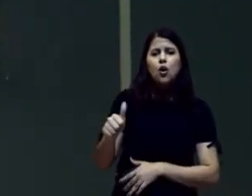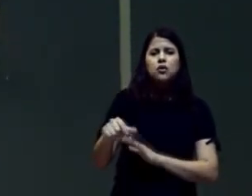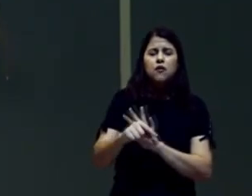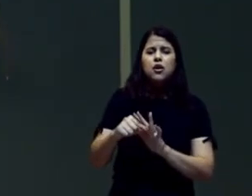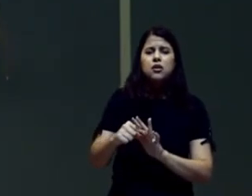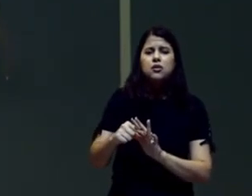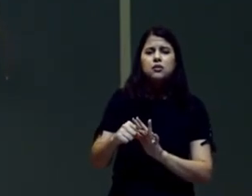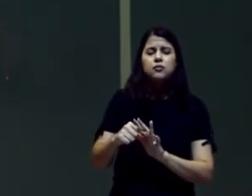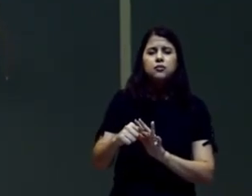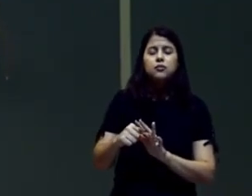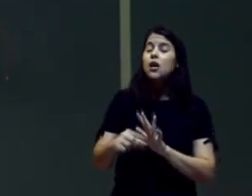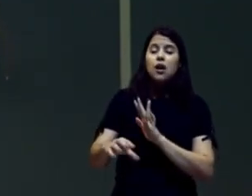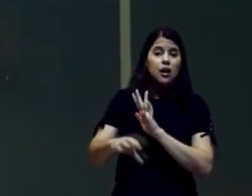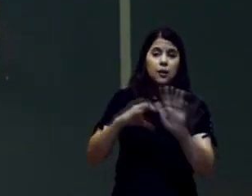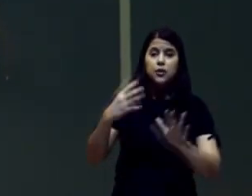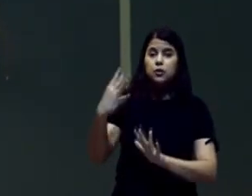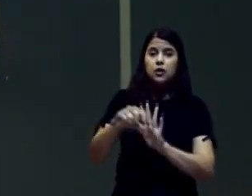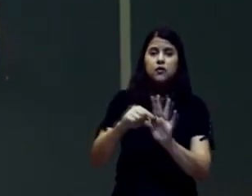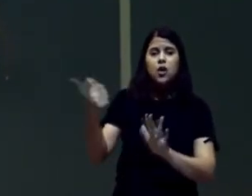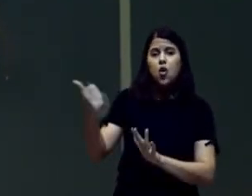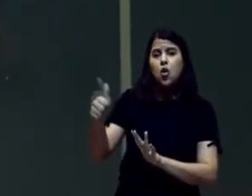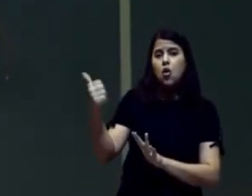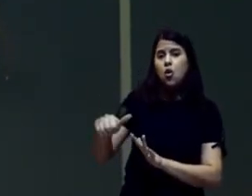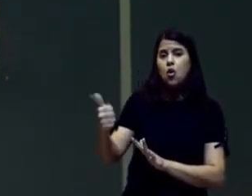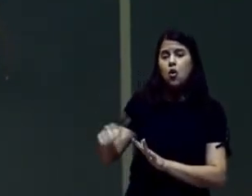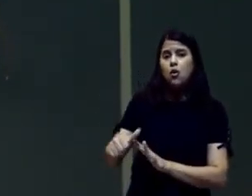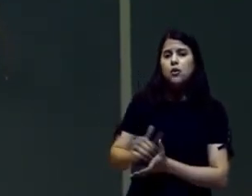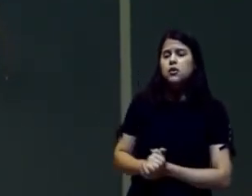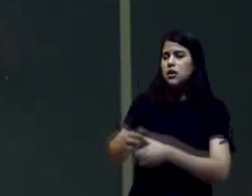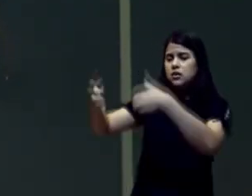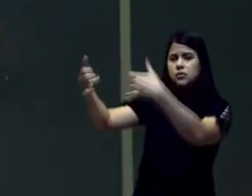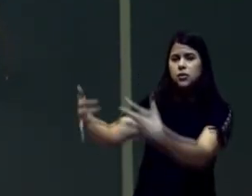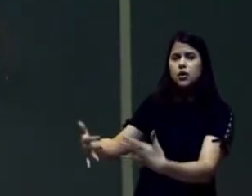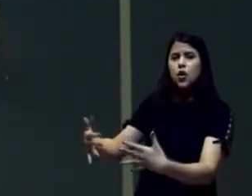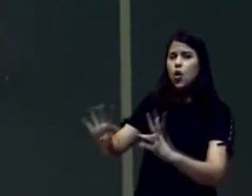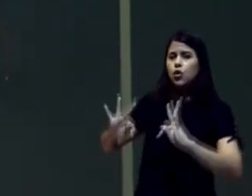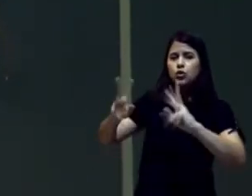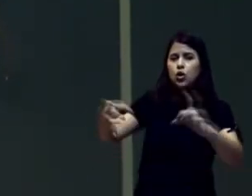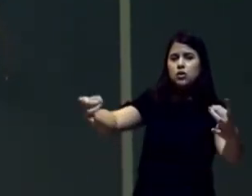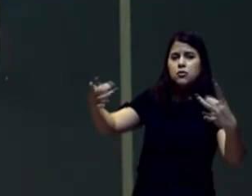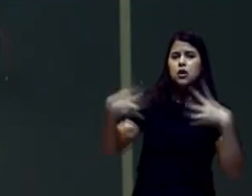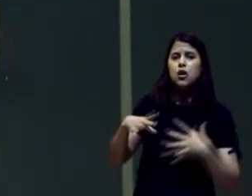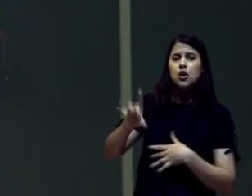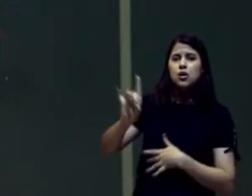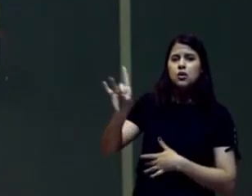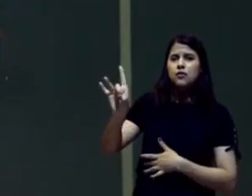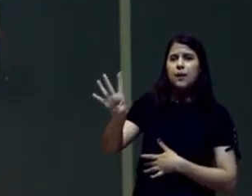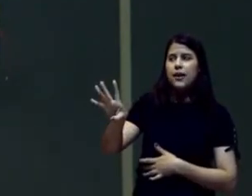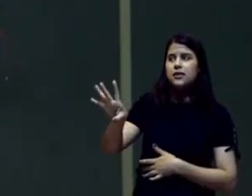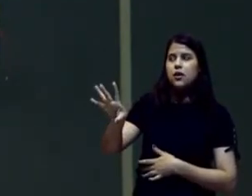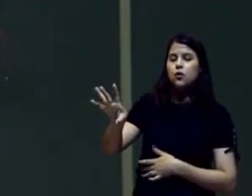Timóteo, todos me abandonaram e somente Lucas está comigo. Paulo não somente estava